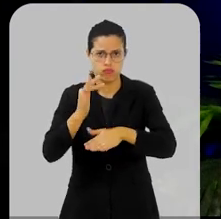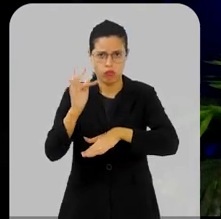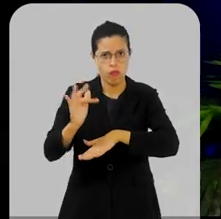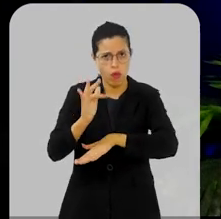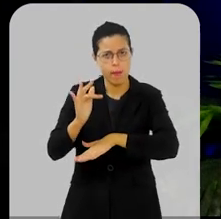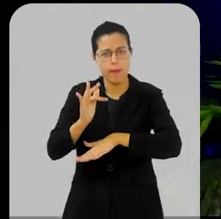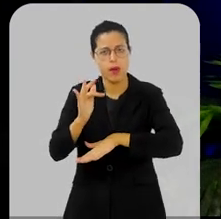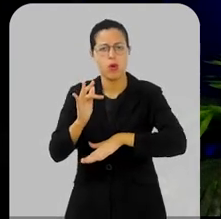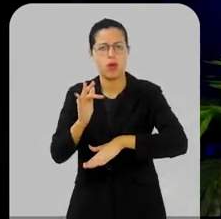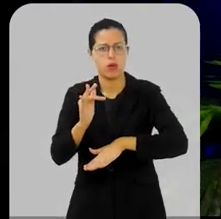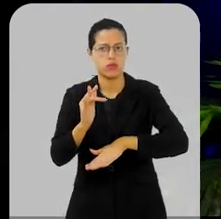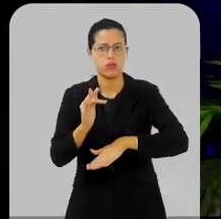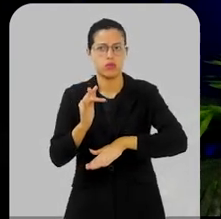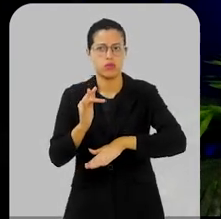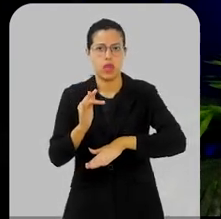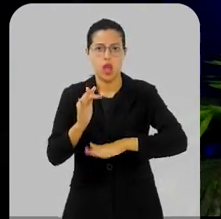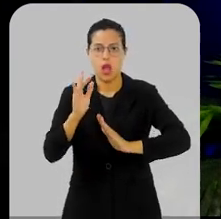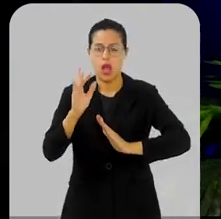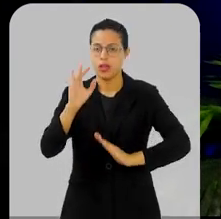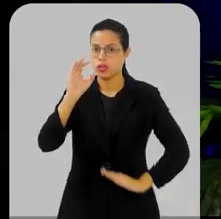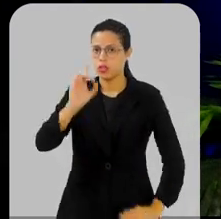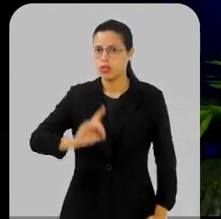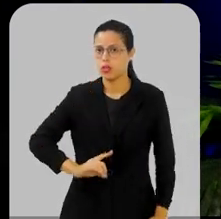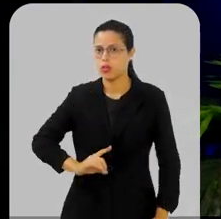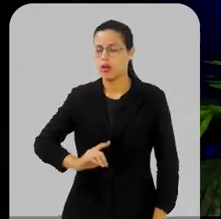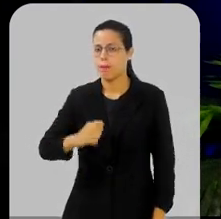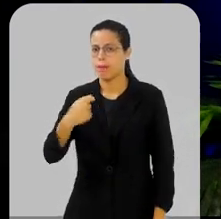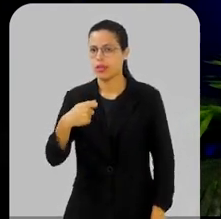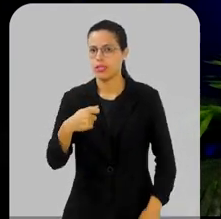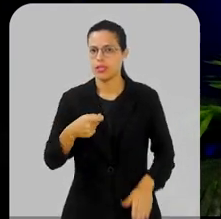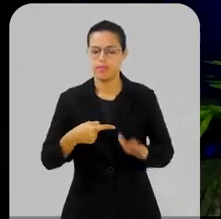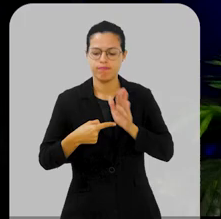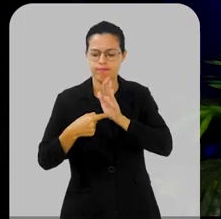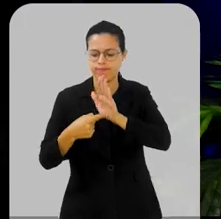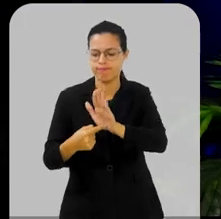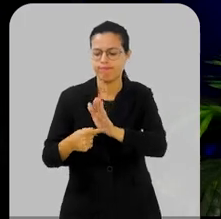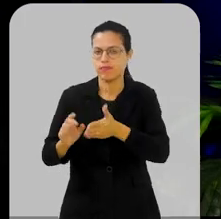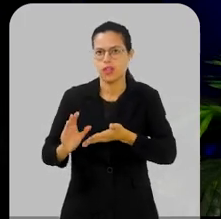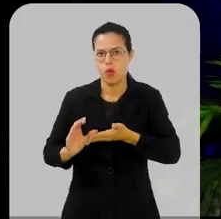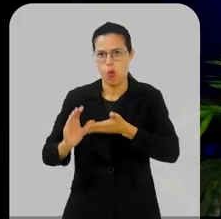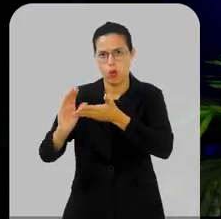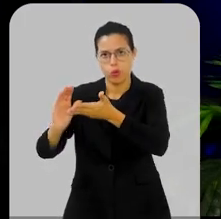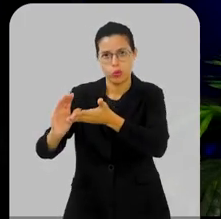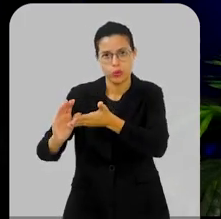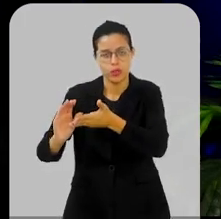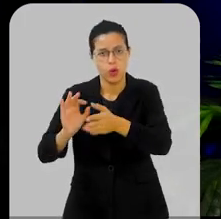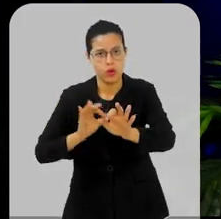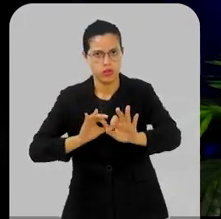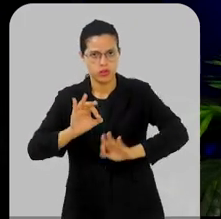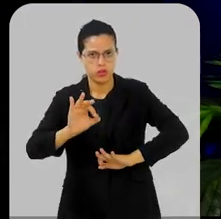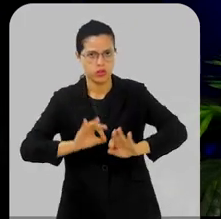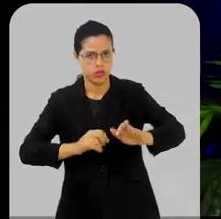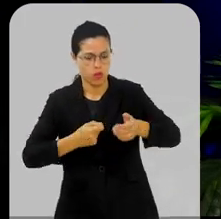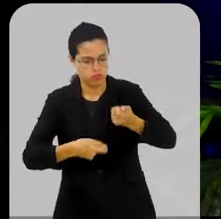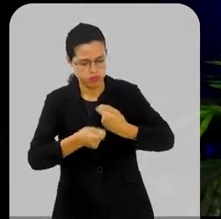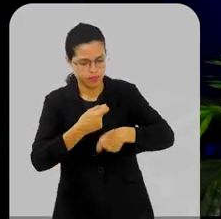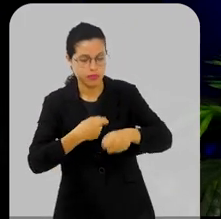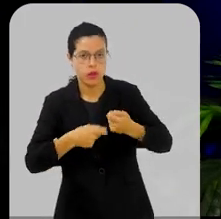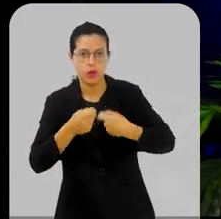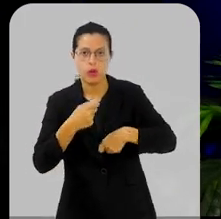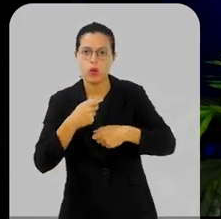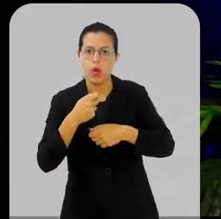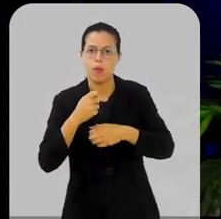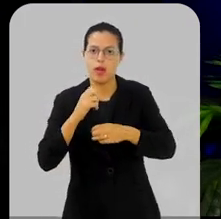obrigação formal. Né? As diretorias têm que apresentar ao Conselho o seu planejamento orçamentário para que esse